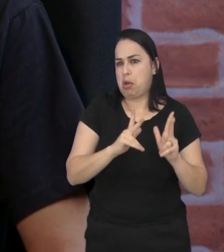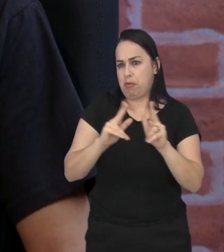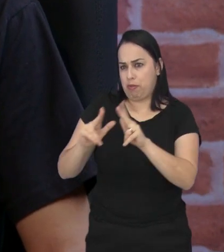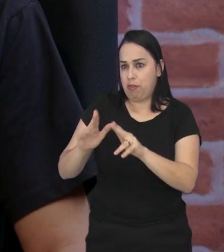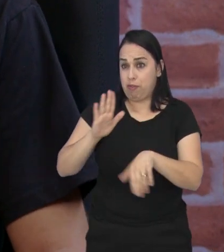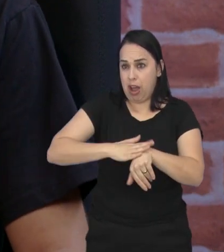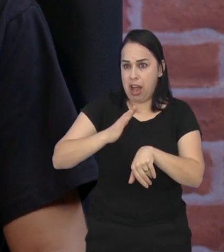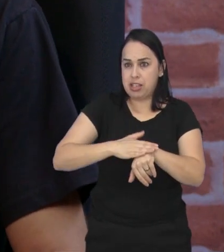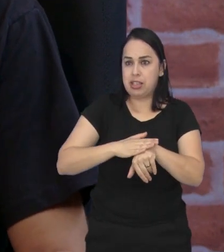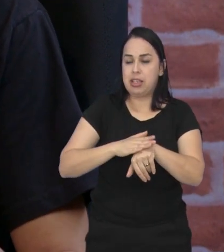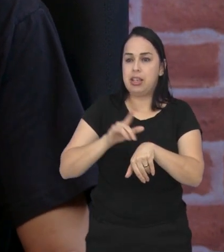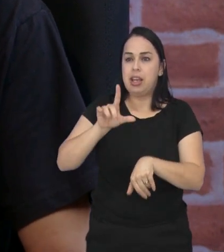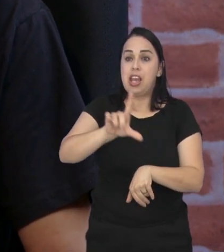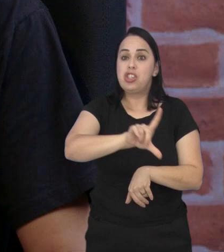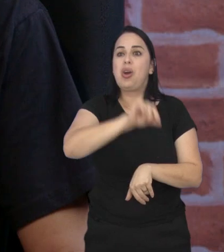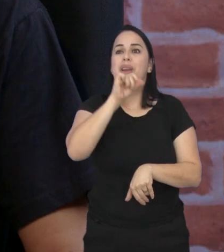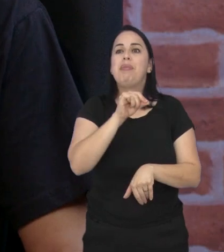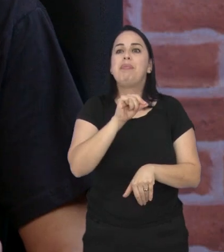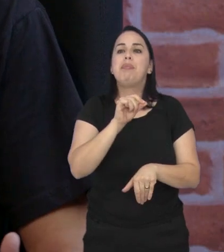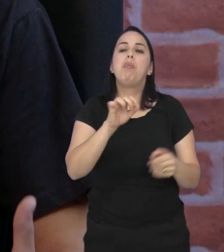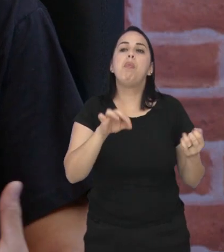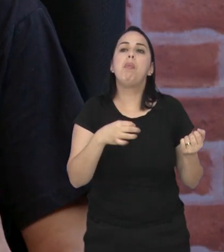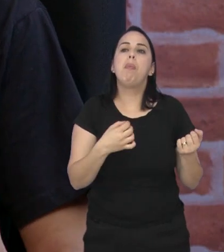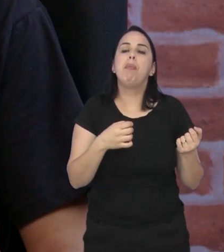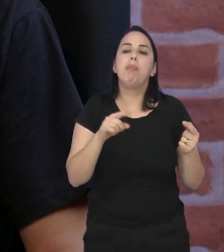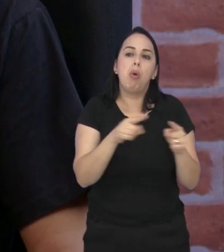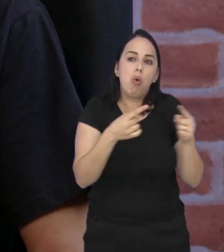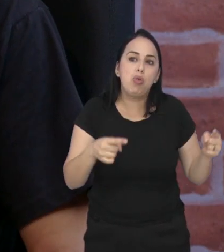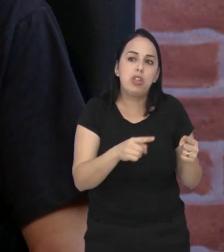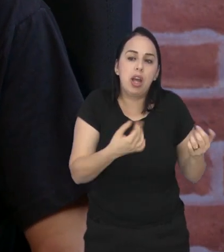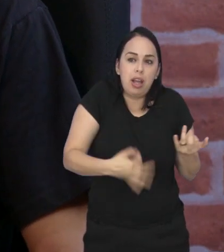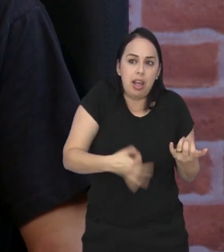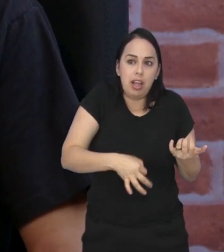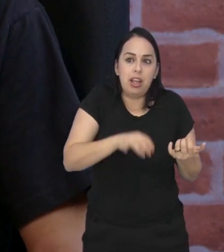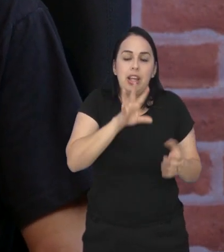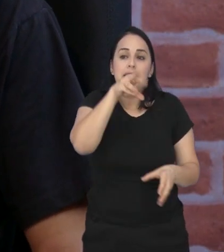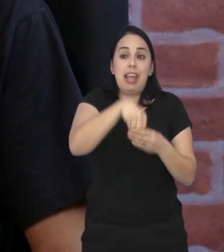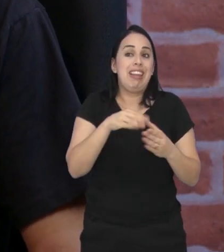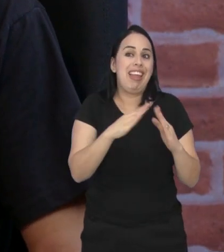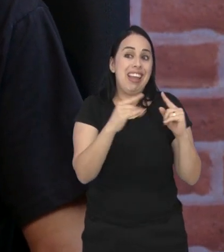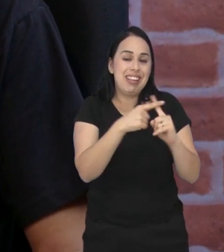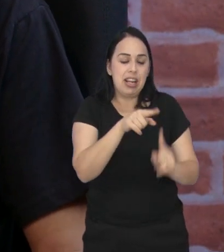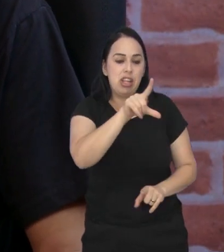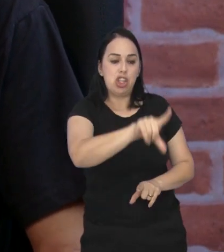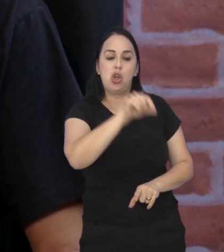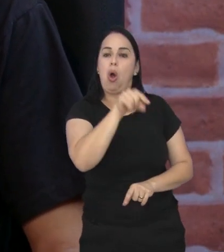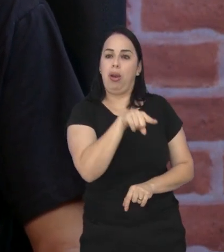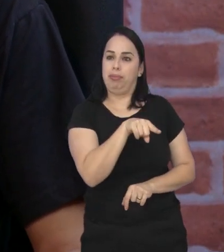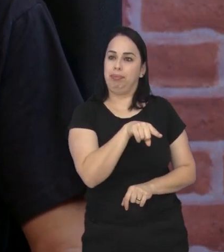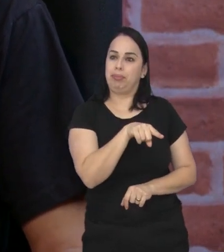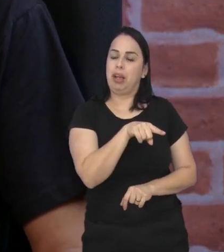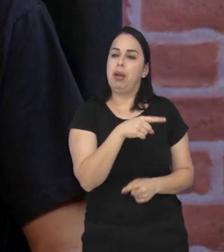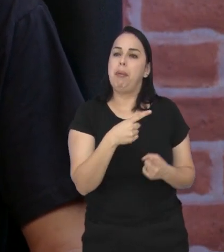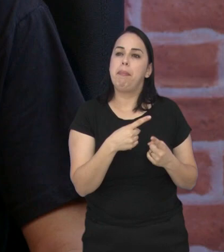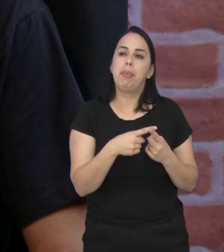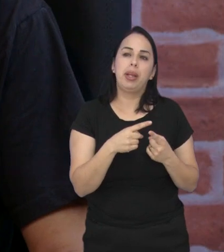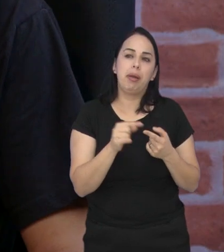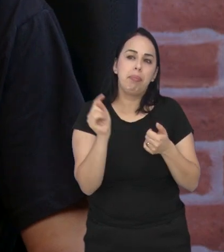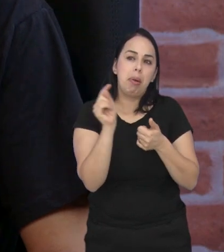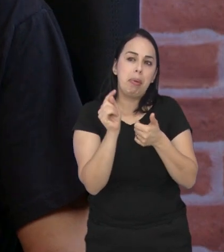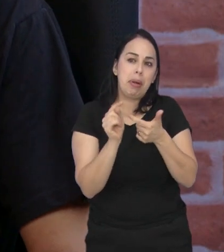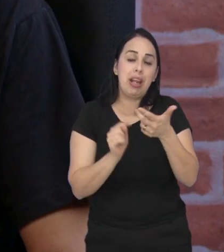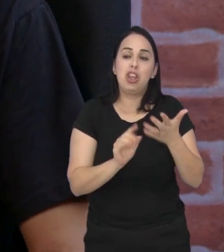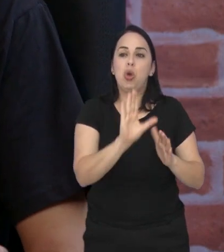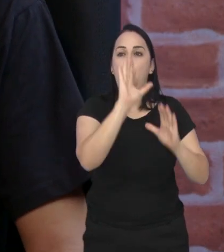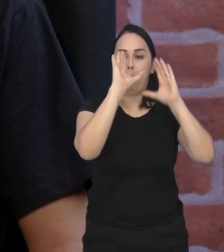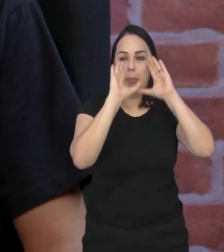gente conversa às vezes, eles dão preferência para músicos, né, da igreja, músicos que estão ali envolvidos e ativos na igreja, por